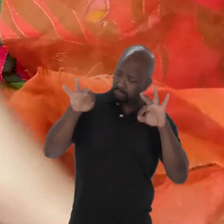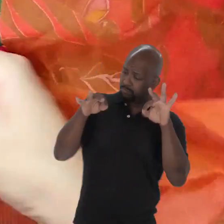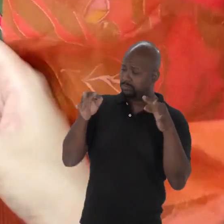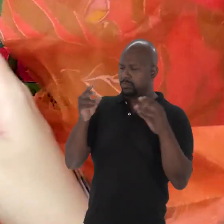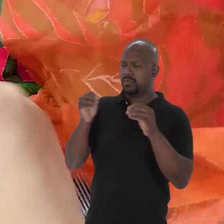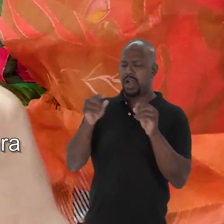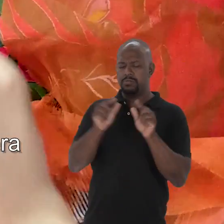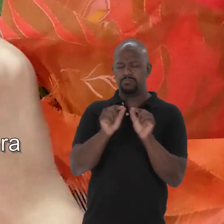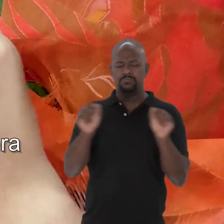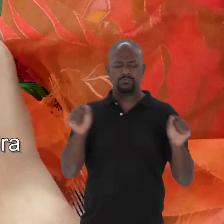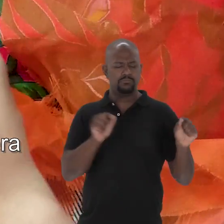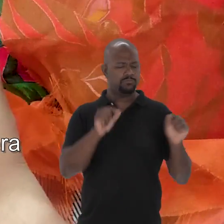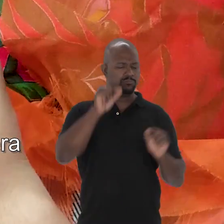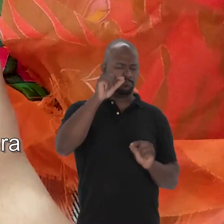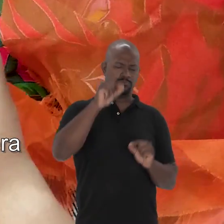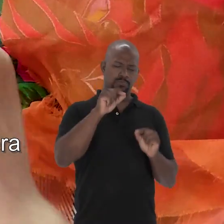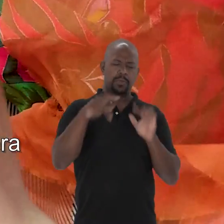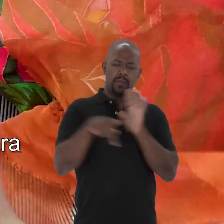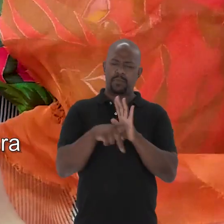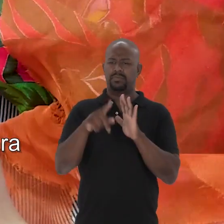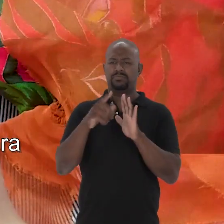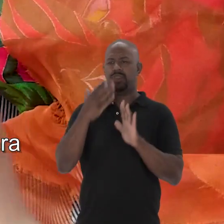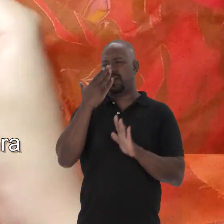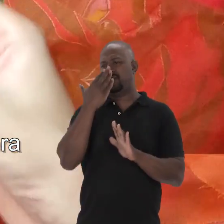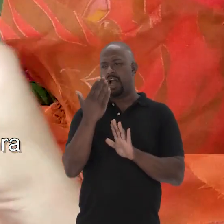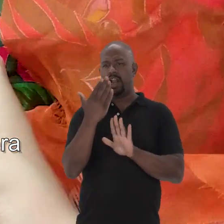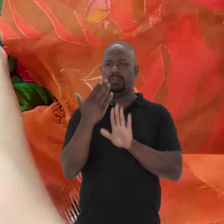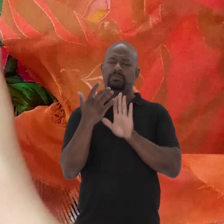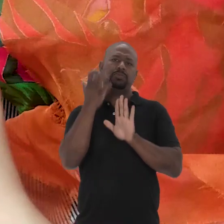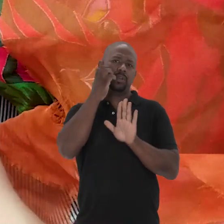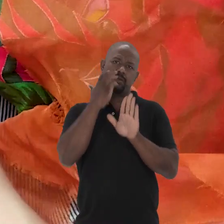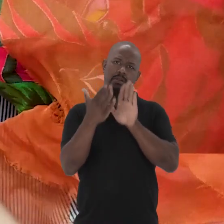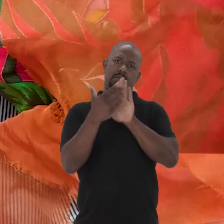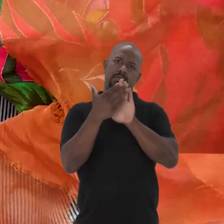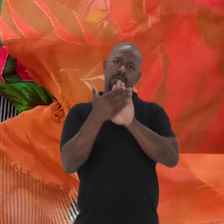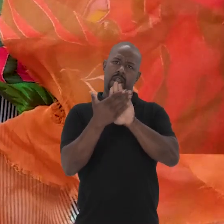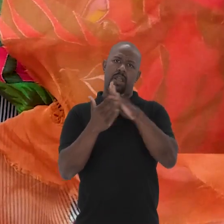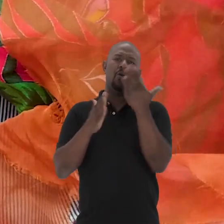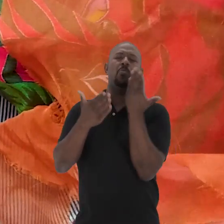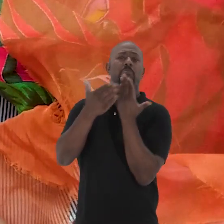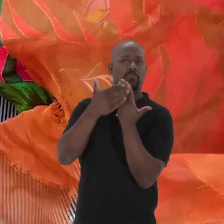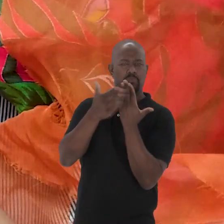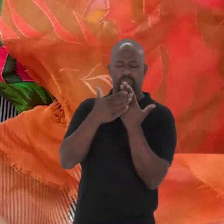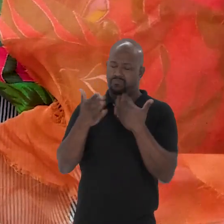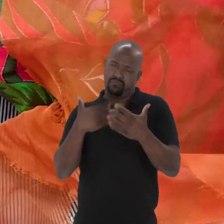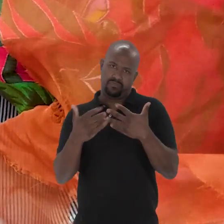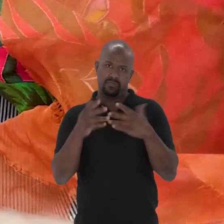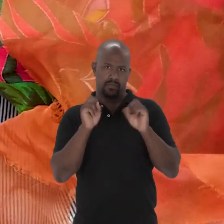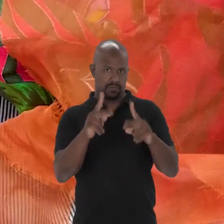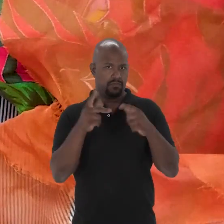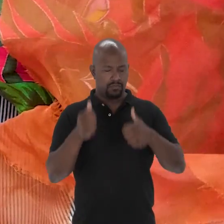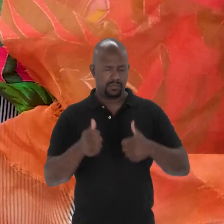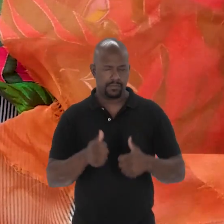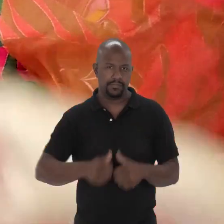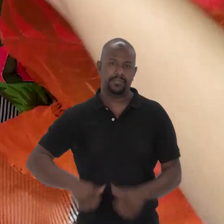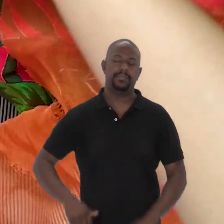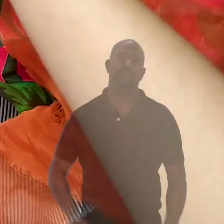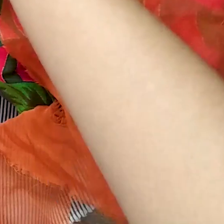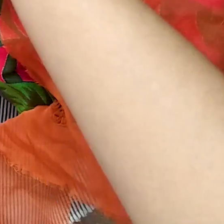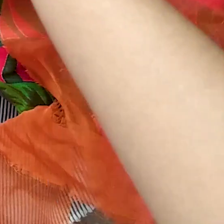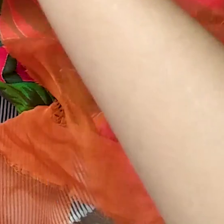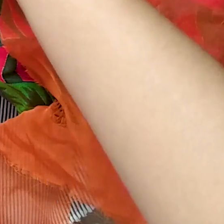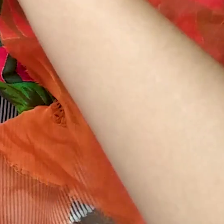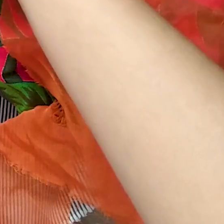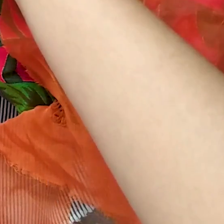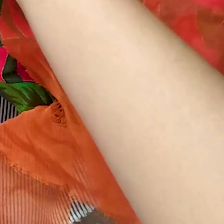interessante a gente medir. A gente pode usar tanto na câmera da frente quanto na de trás. Vou testar esse tecido aqui na nossa câmera traseira. Então, vou medir. Médio